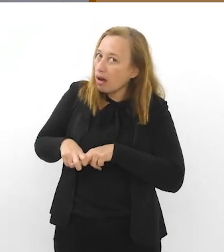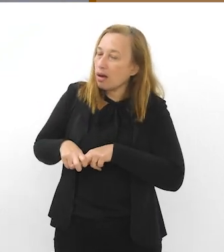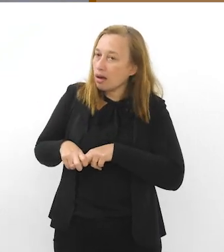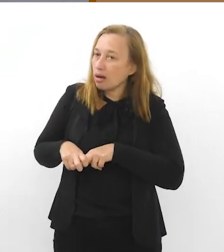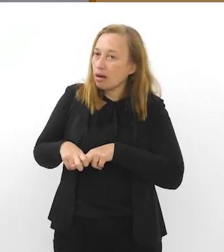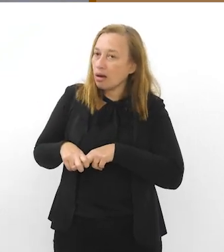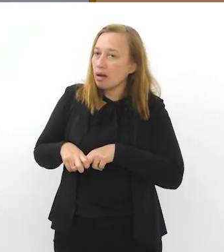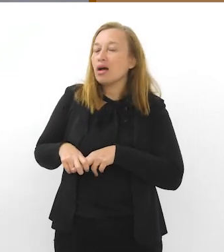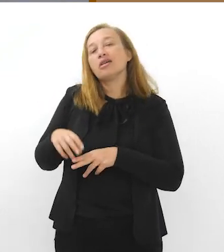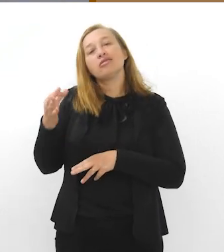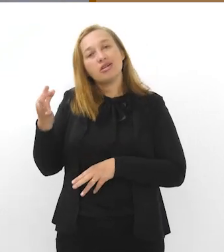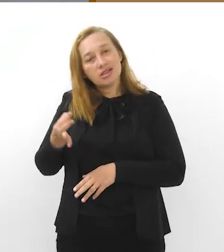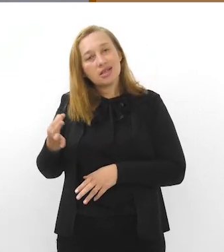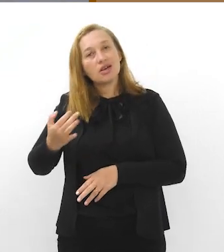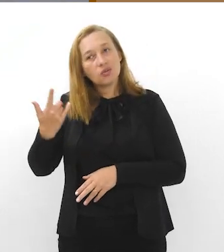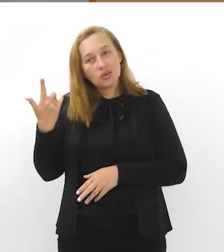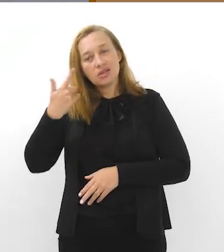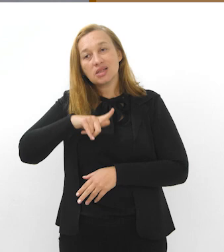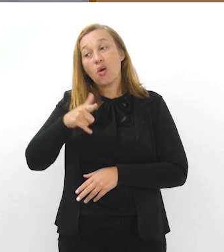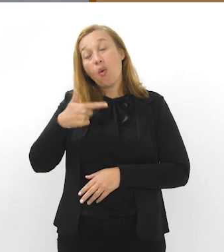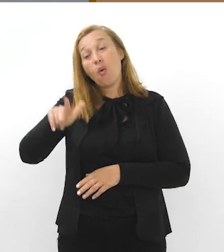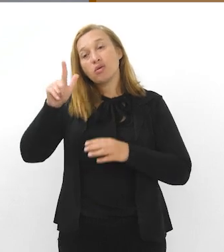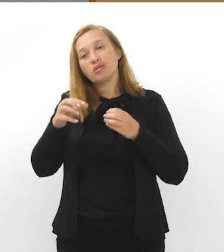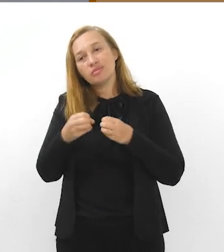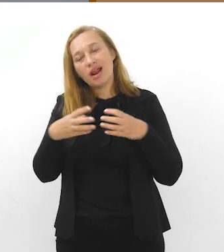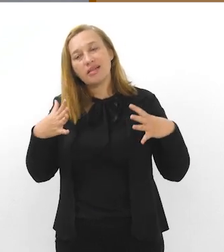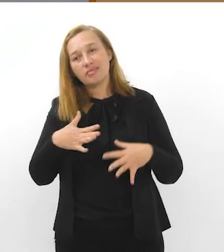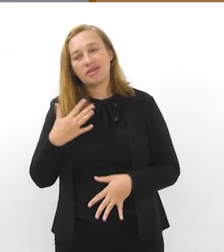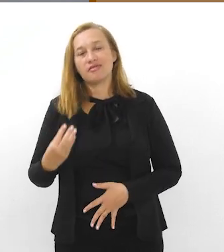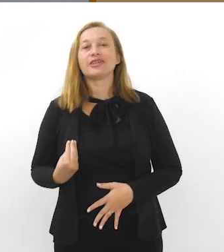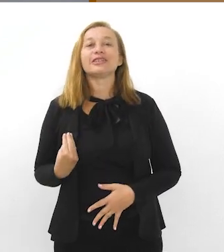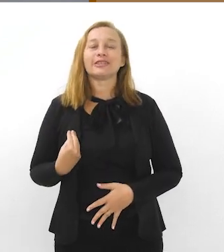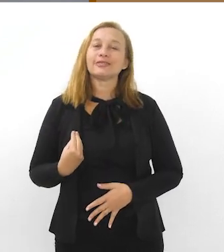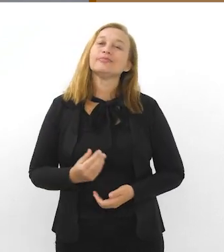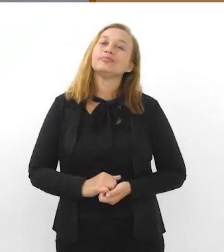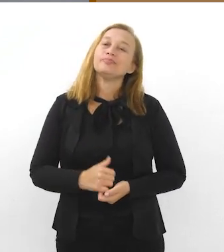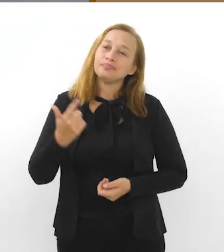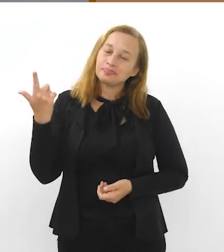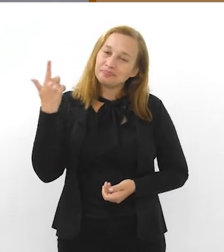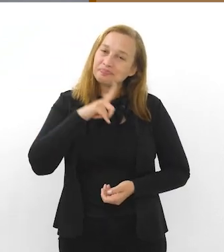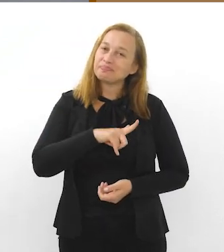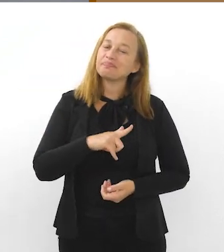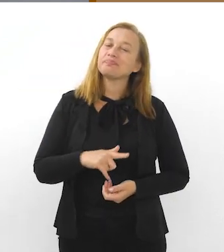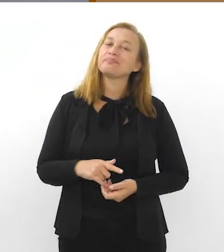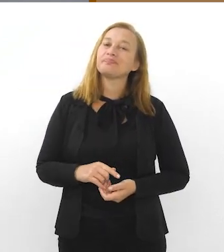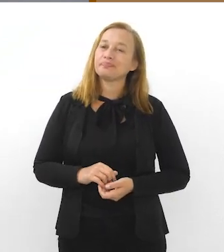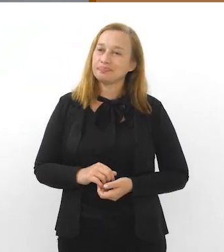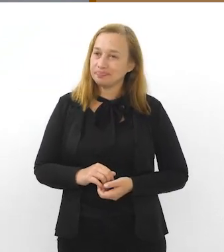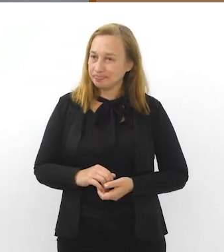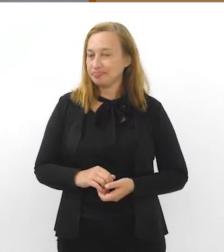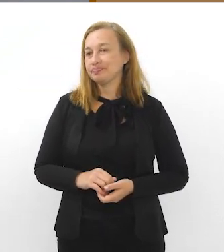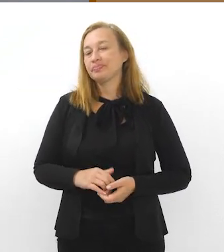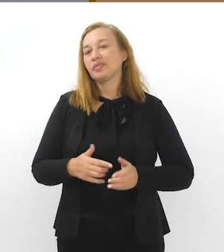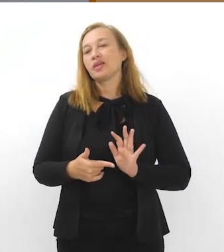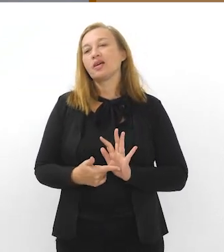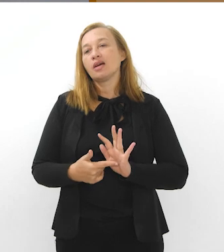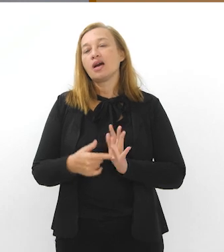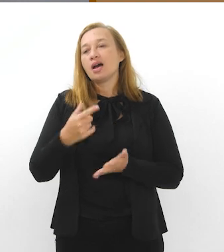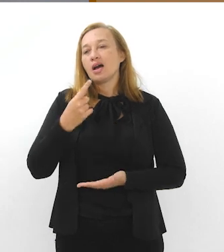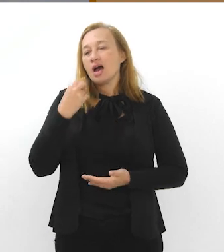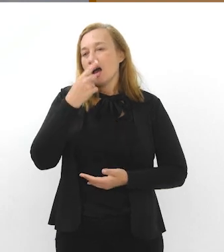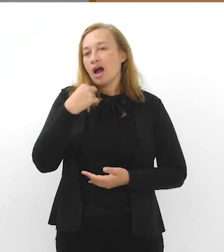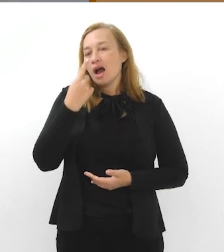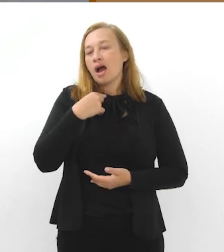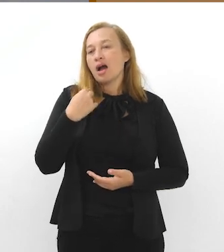né? Aí deu certo também, foi outro milagre na minha vida, porque eu consegui transmitir esse dom através